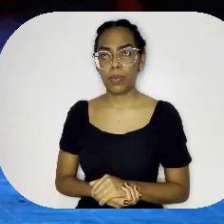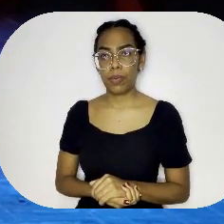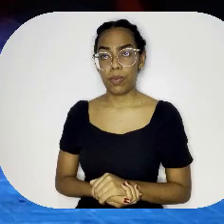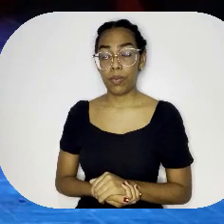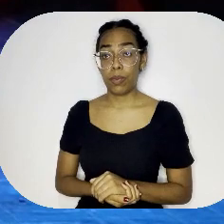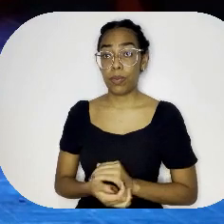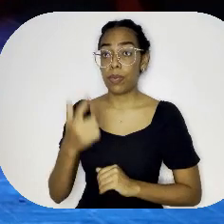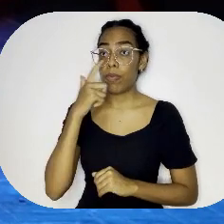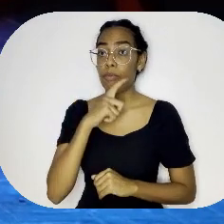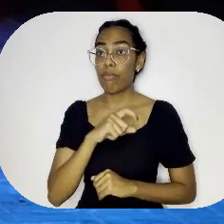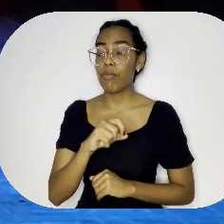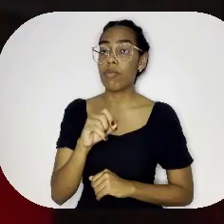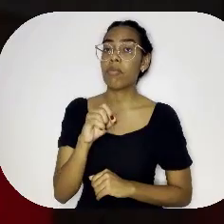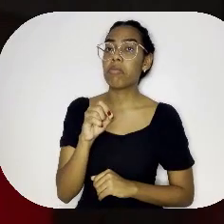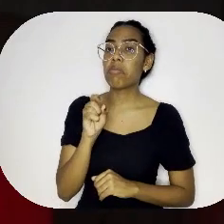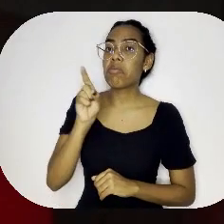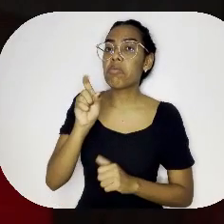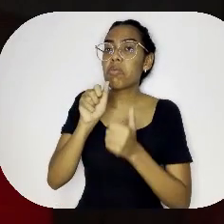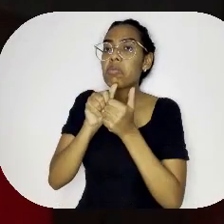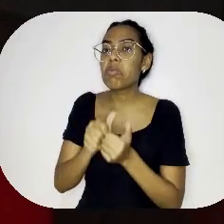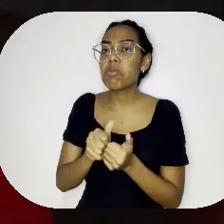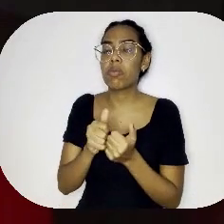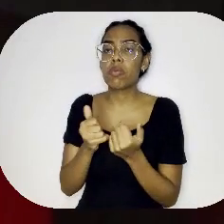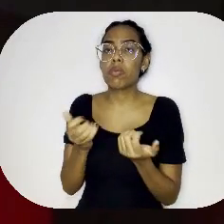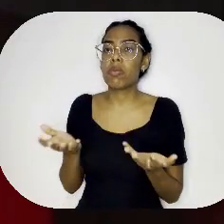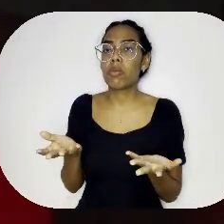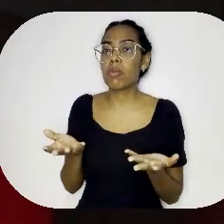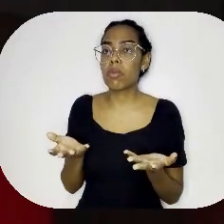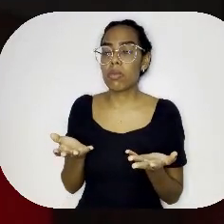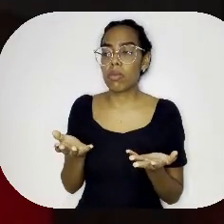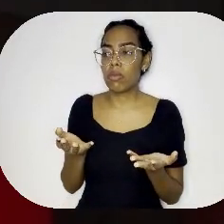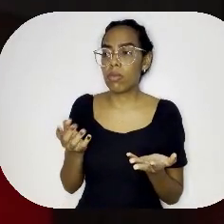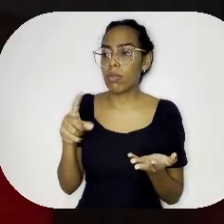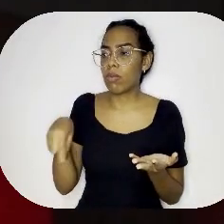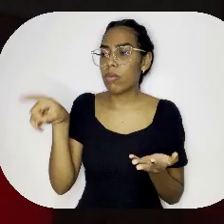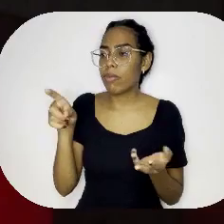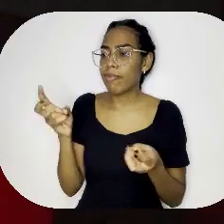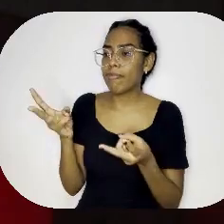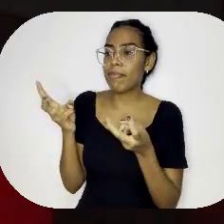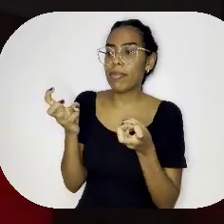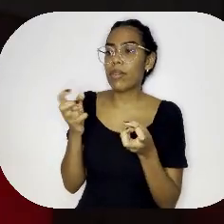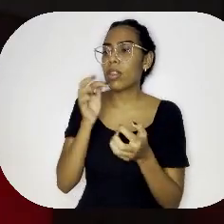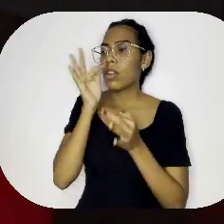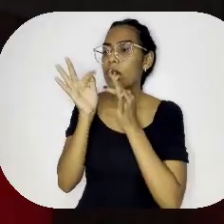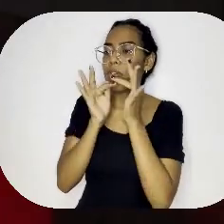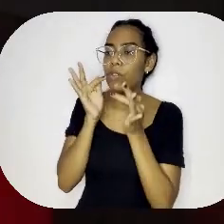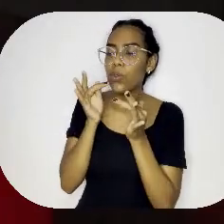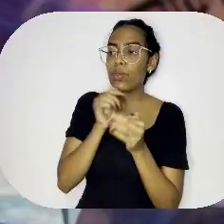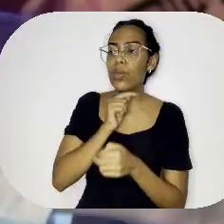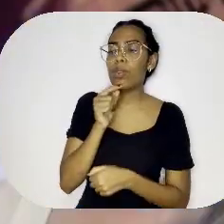Ser Angélica flor e anjo florente. Em quem, se não em vós, se uniformar?